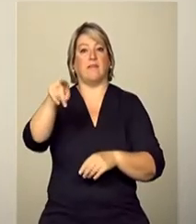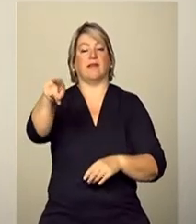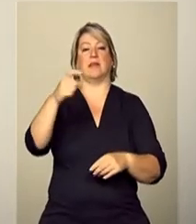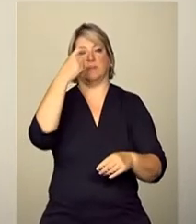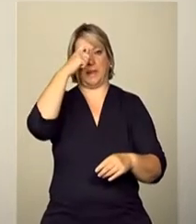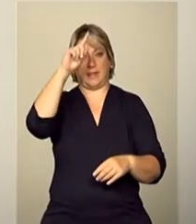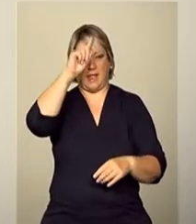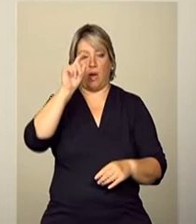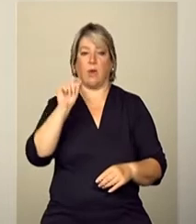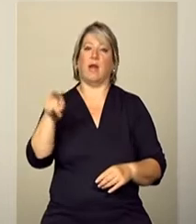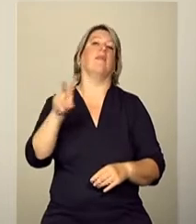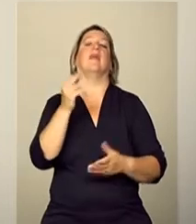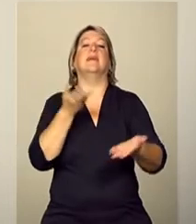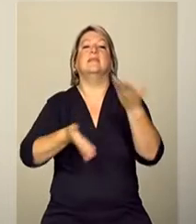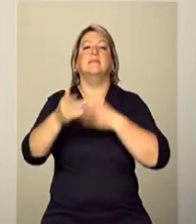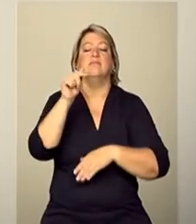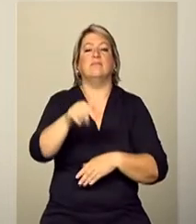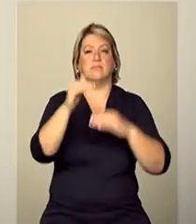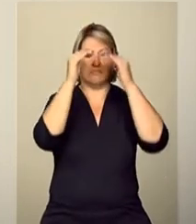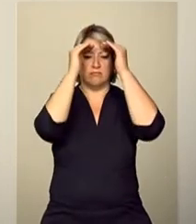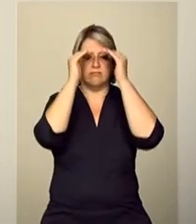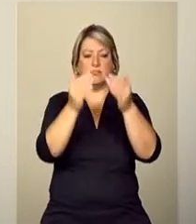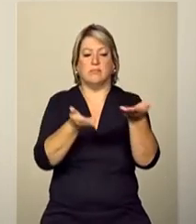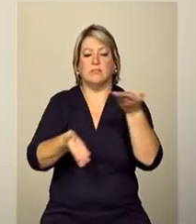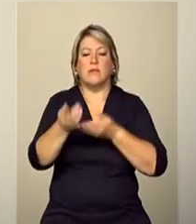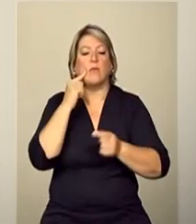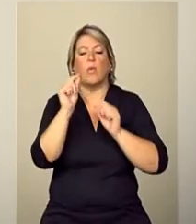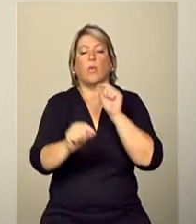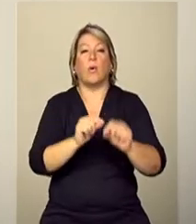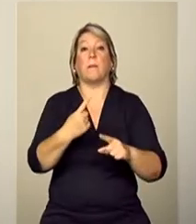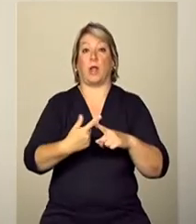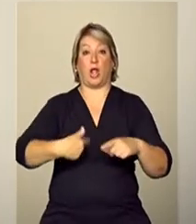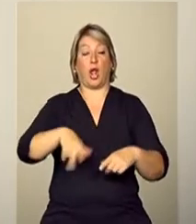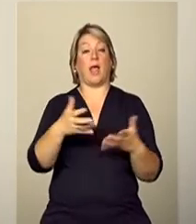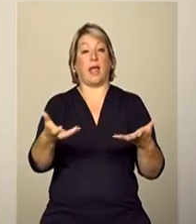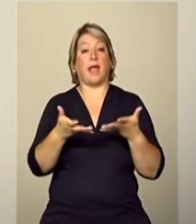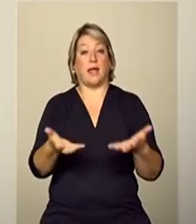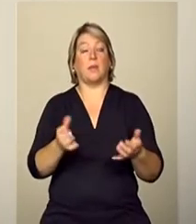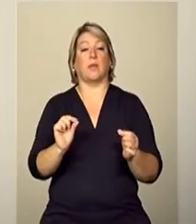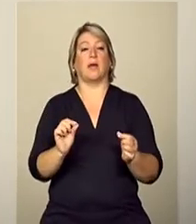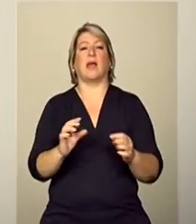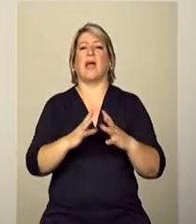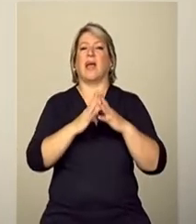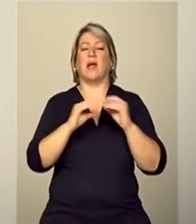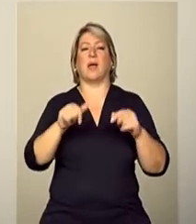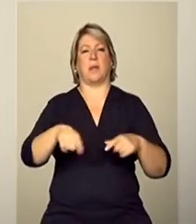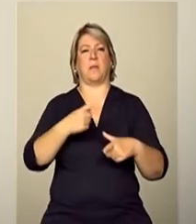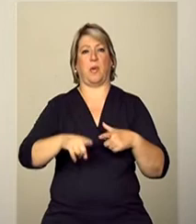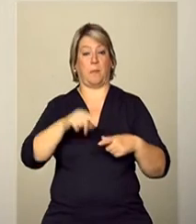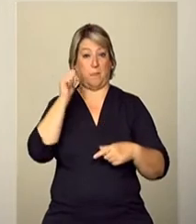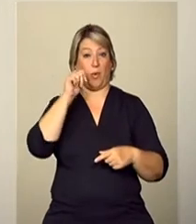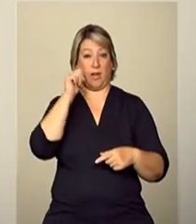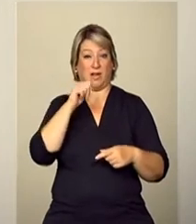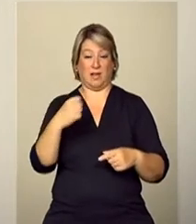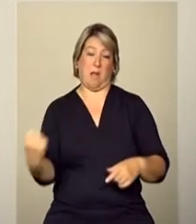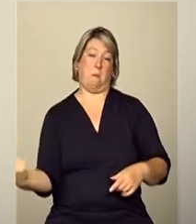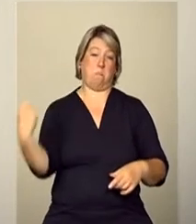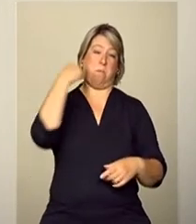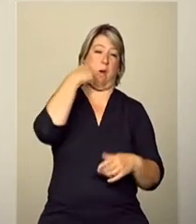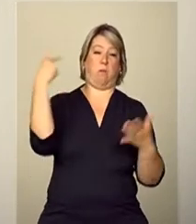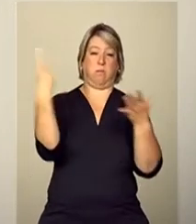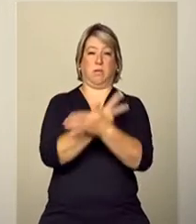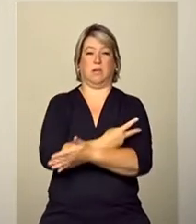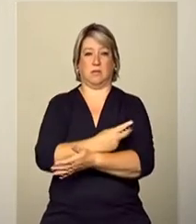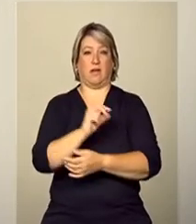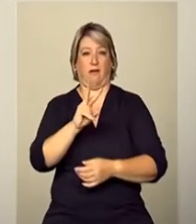vai ter um atendimento humanizado e respeitoso porque nós queremos acabar com aquela história da mulher que acabou de sofrer violência